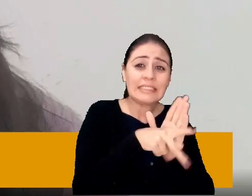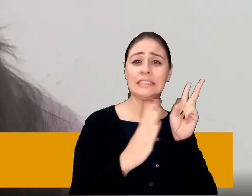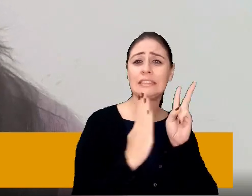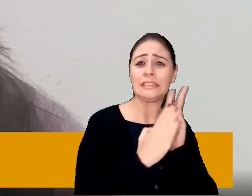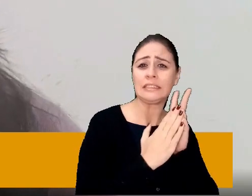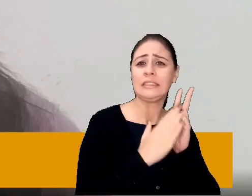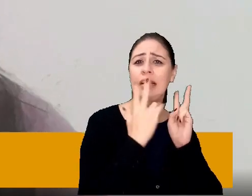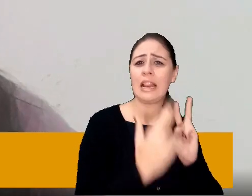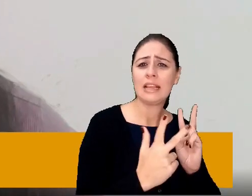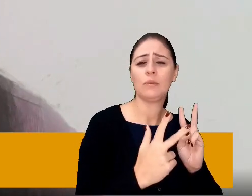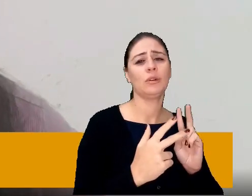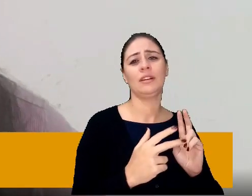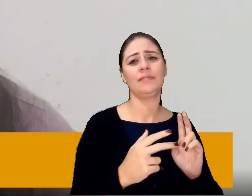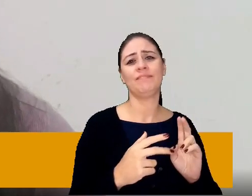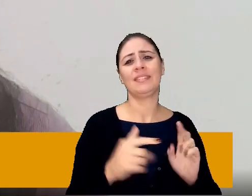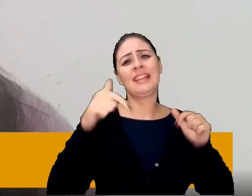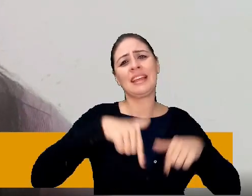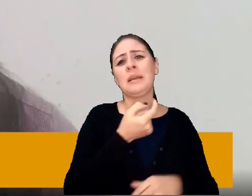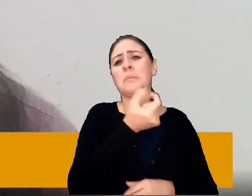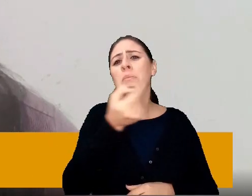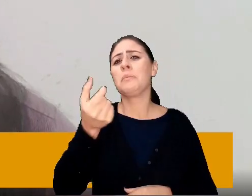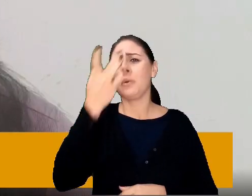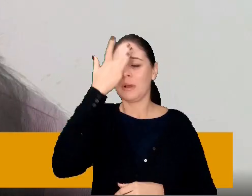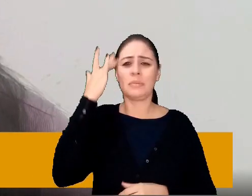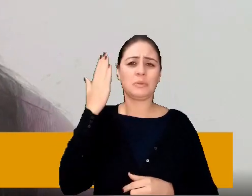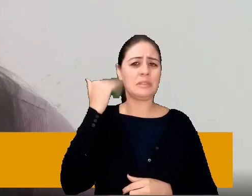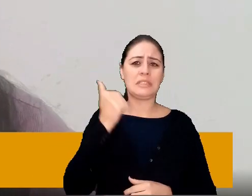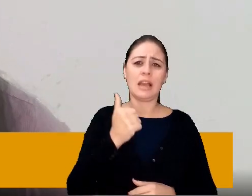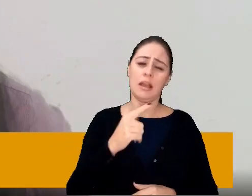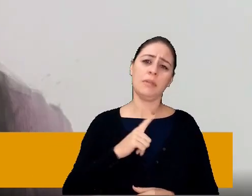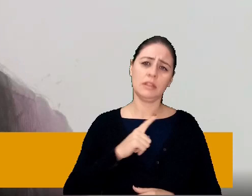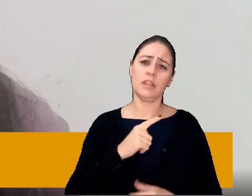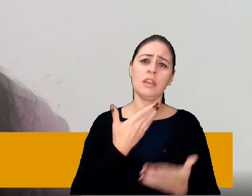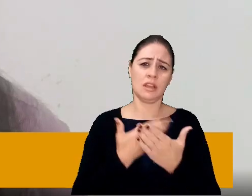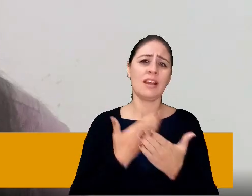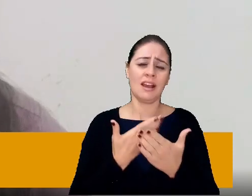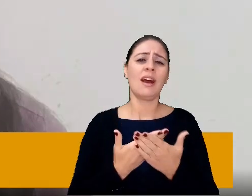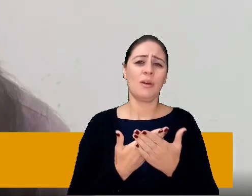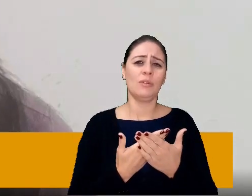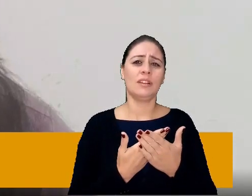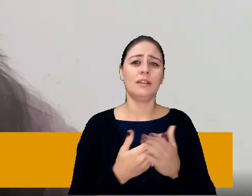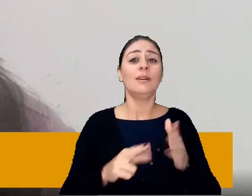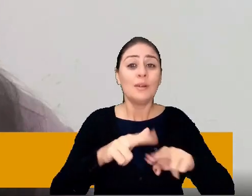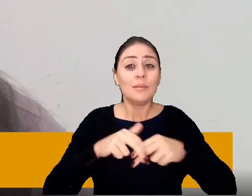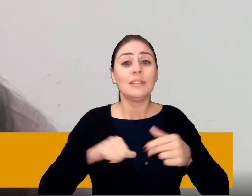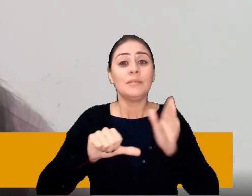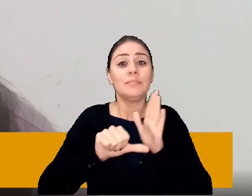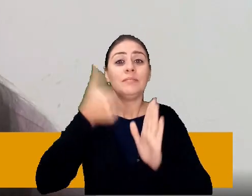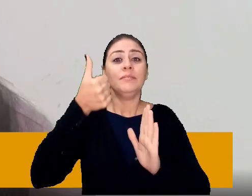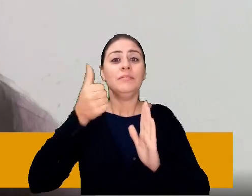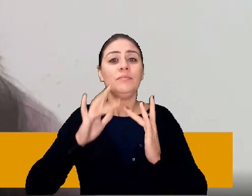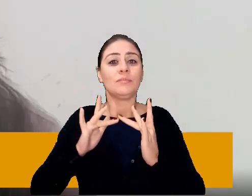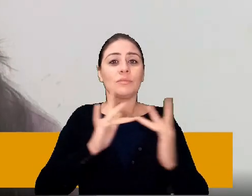poucas pessoas que falam e não conversam muito, apesar de a gente ter aula de Caingangue e Guarani. Por isso que quando eu tive o primeiro contato